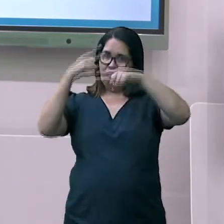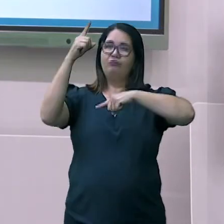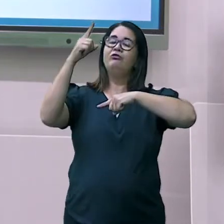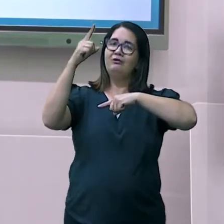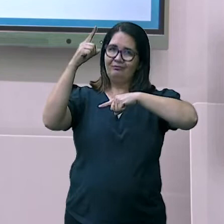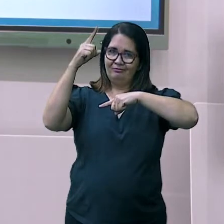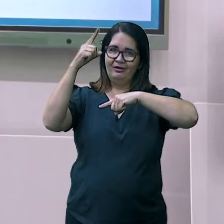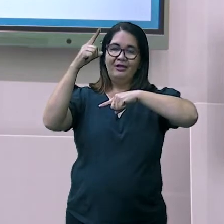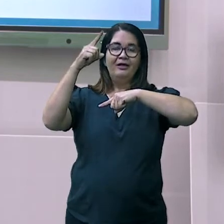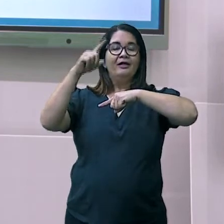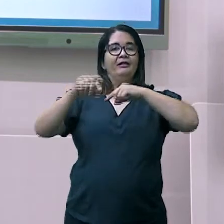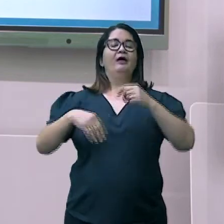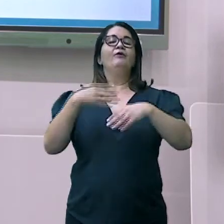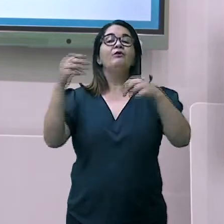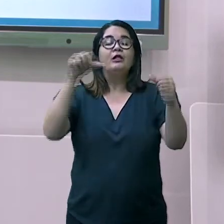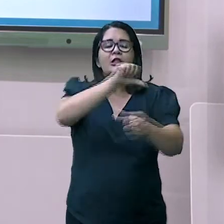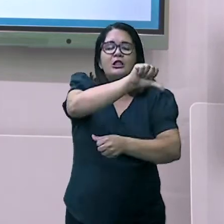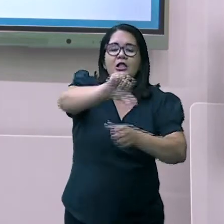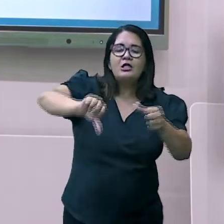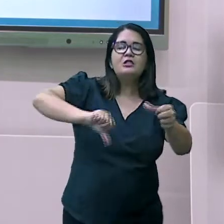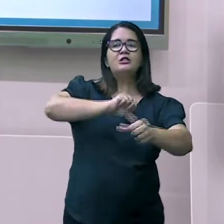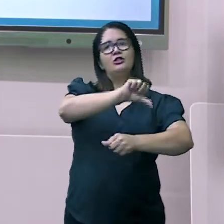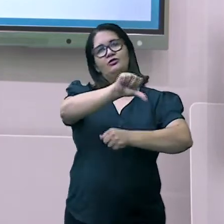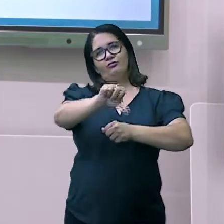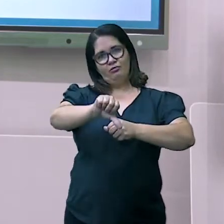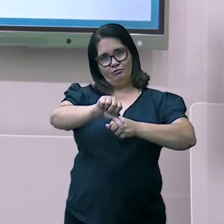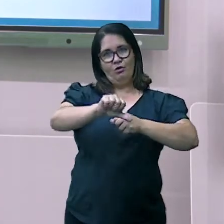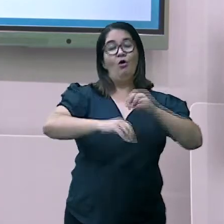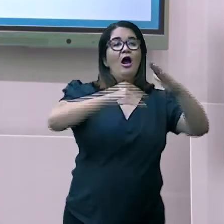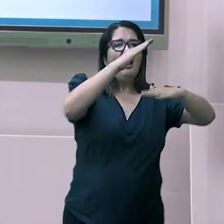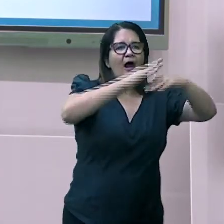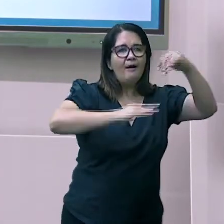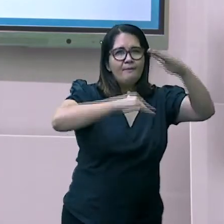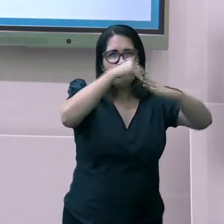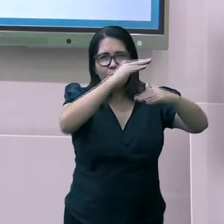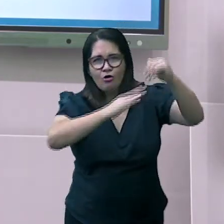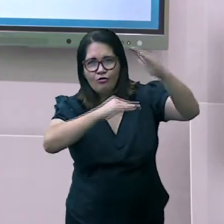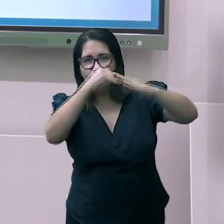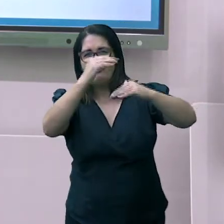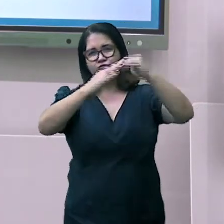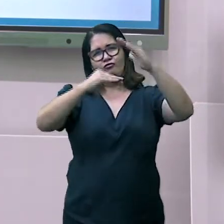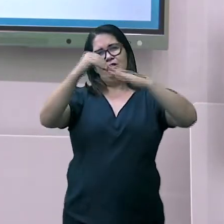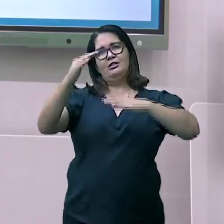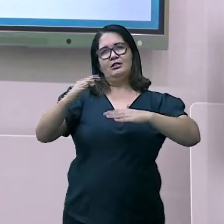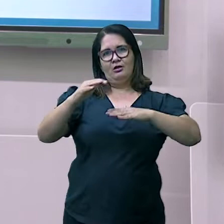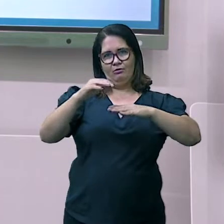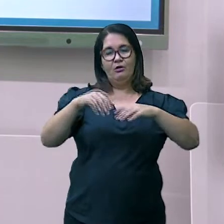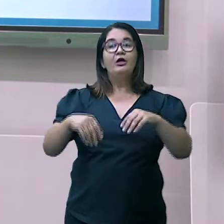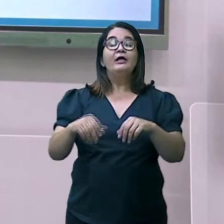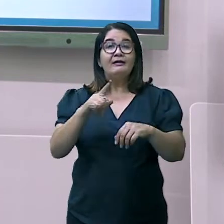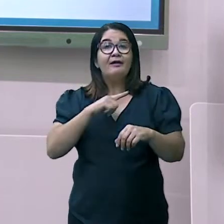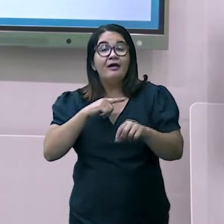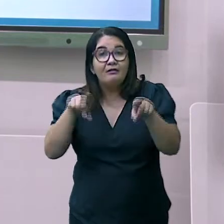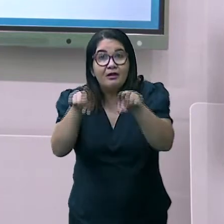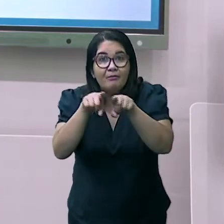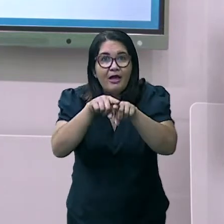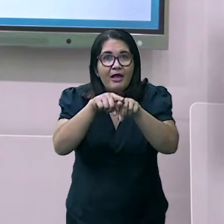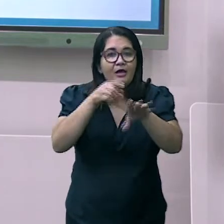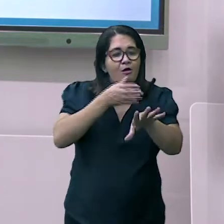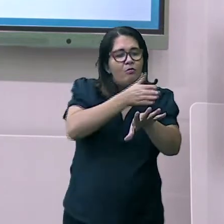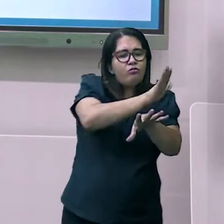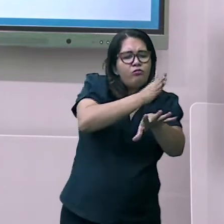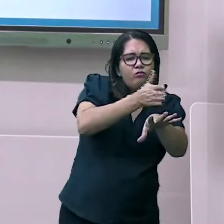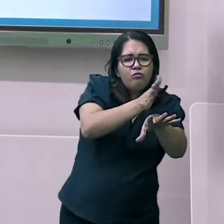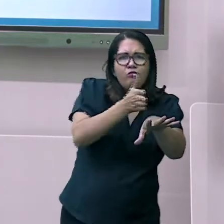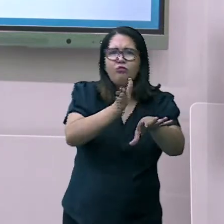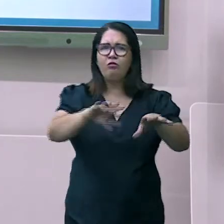Evoluiu, mudou, existem novos ramos, né, dessa profissão, só que hoje em dia não